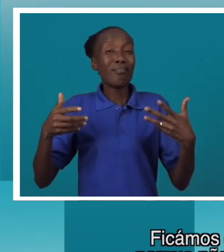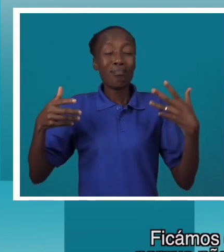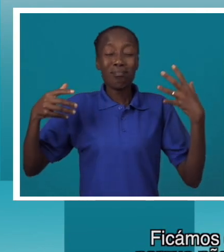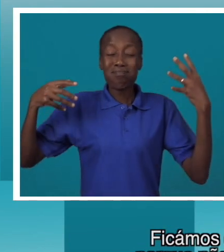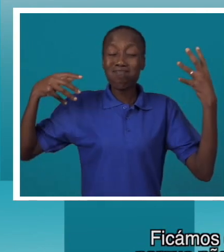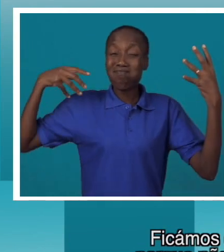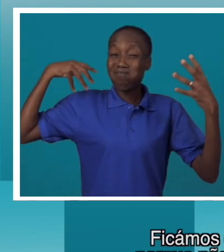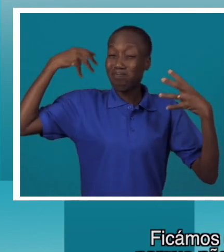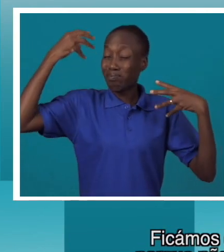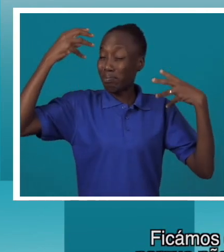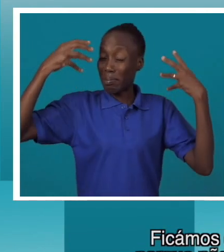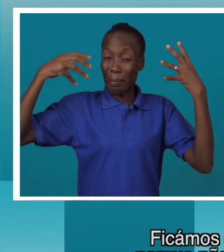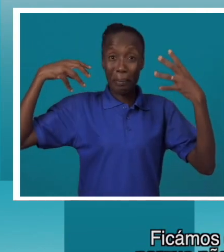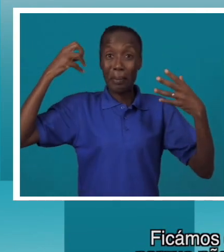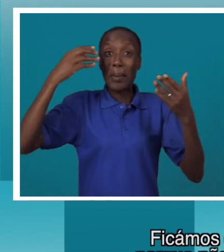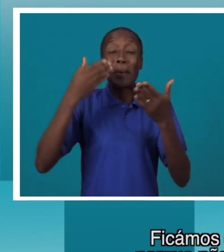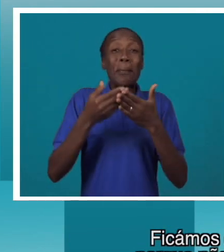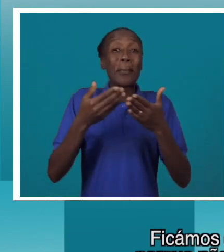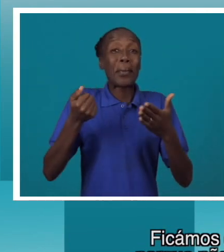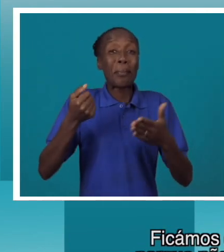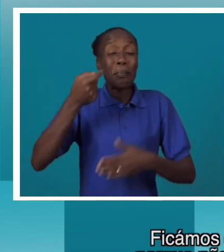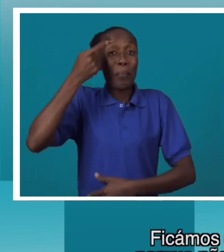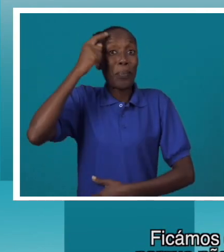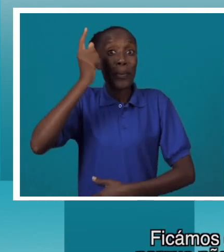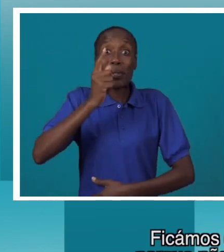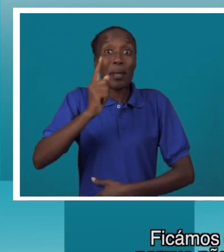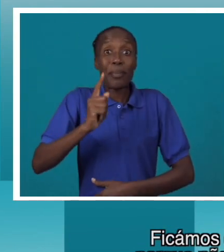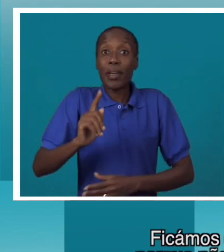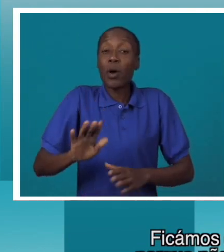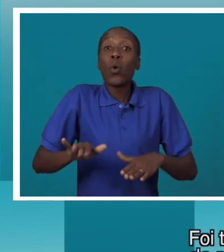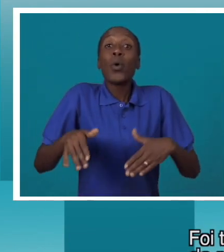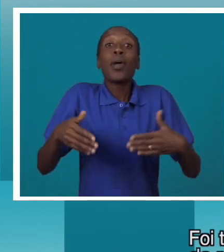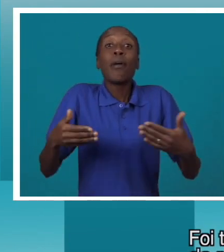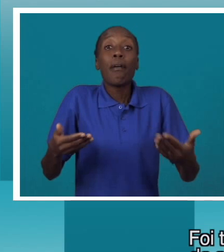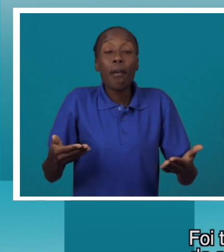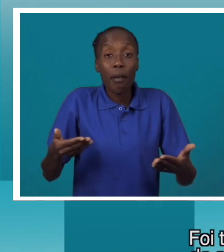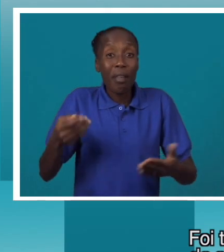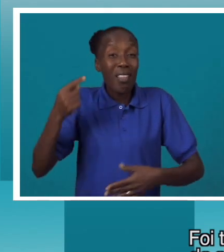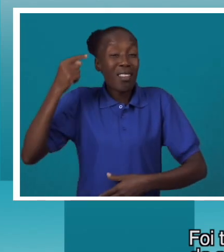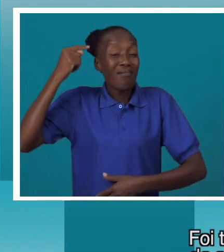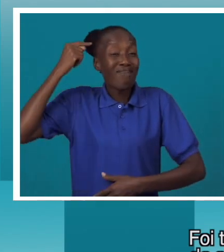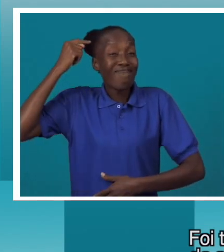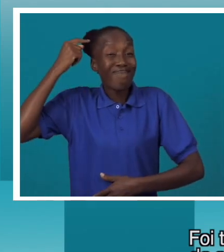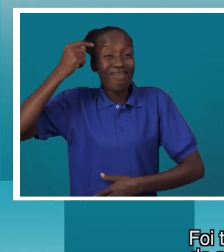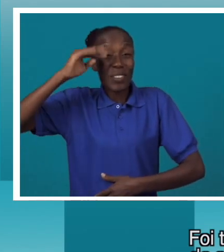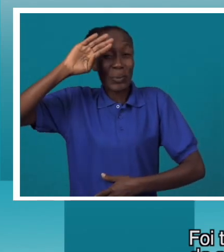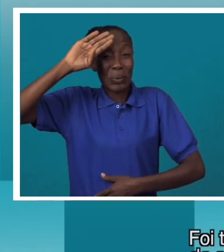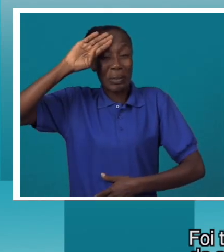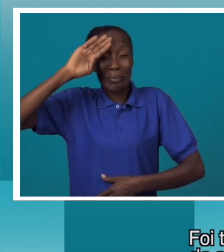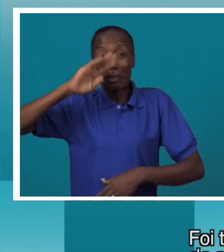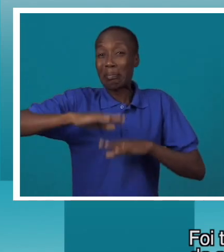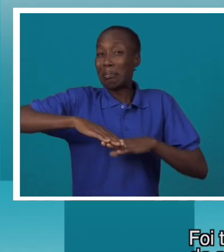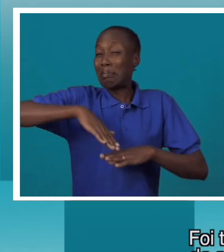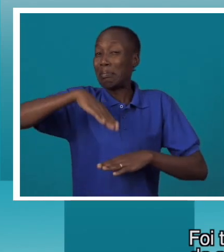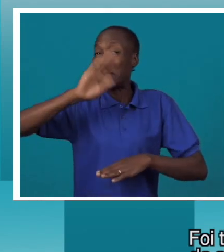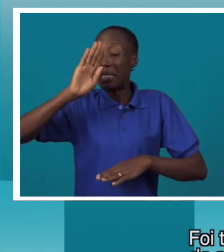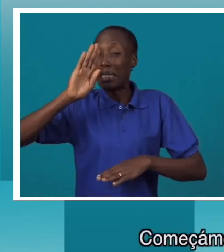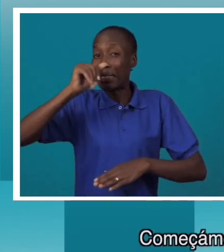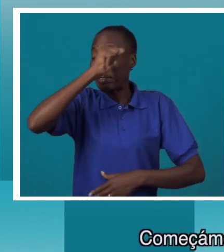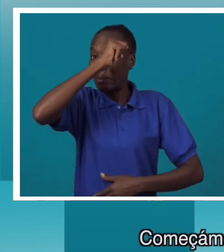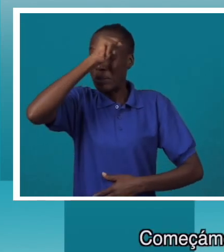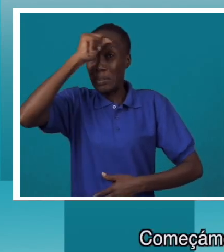sabíamos o que é autismo. Foi terrível. Fomos à procura da solução em vários sítios.